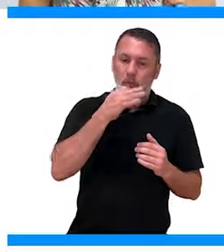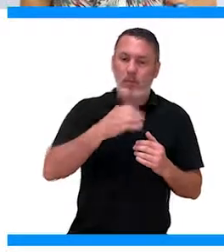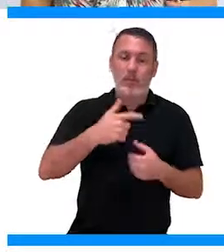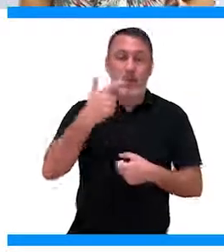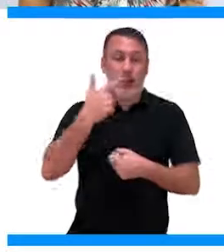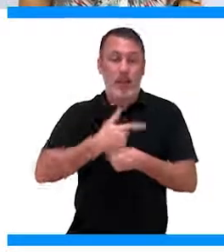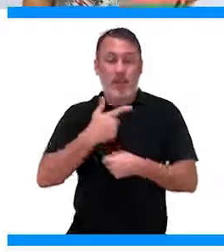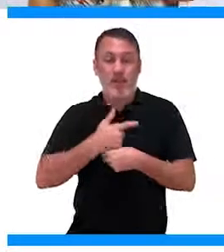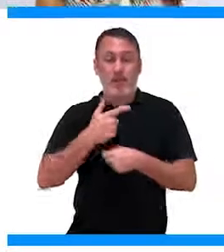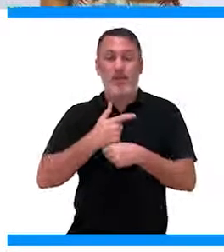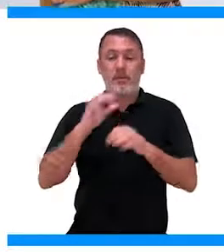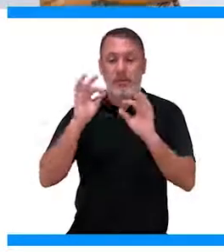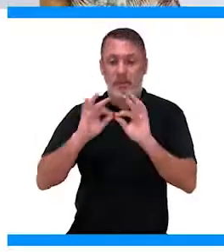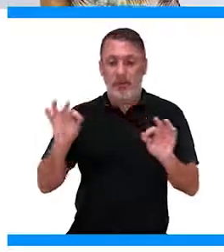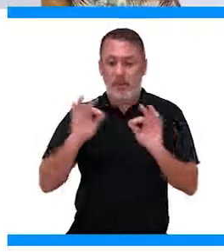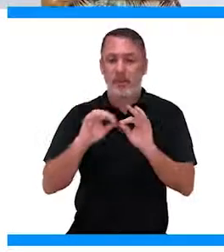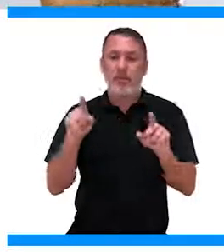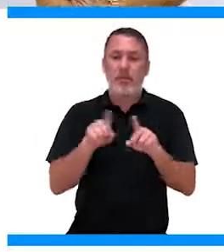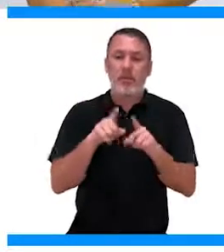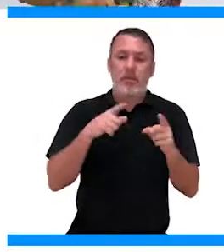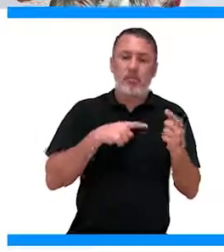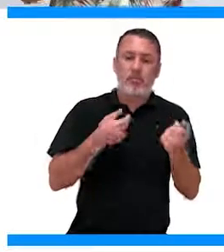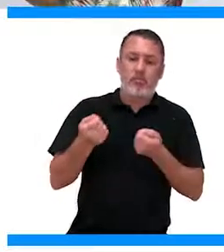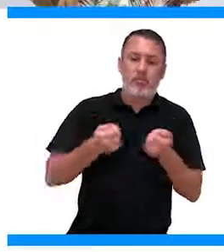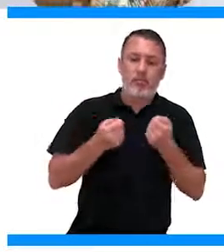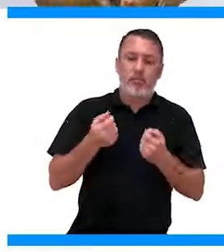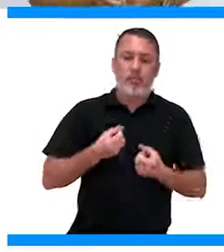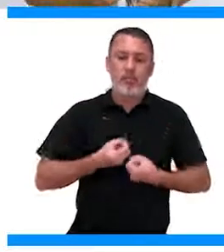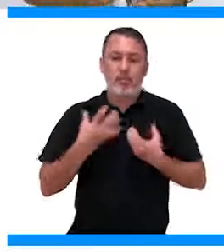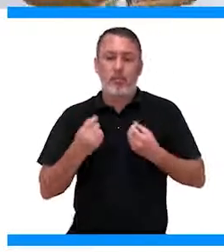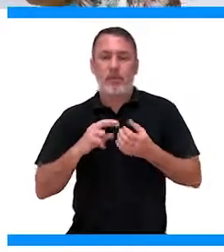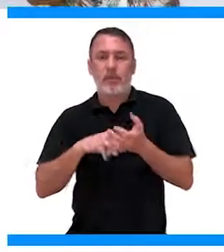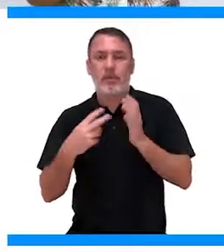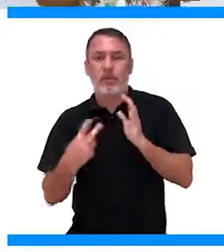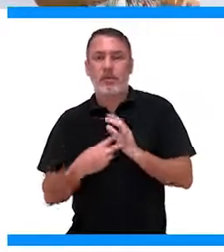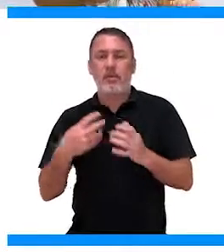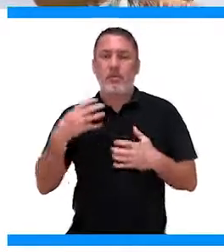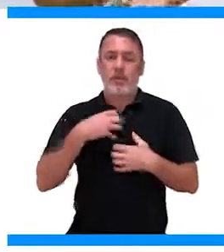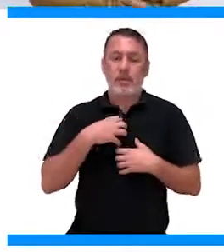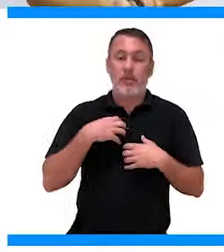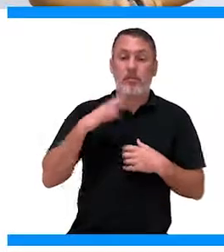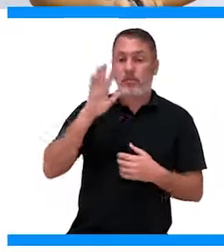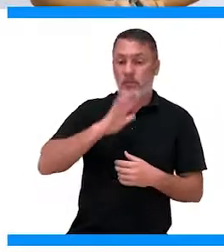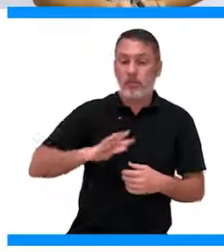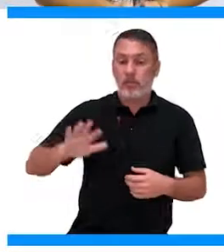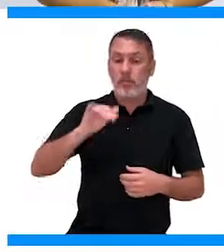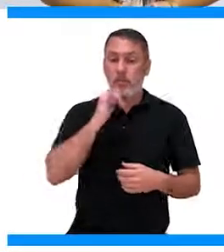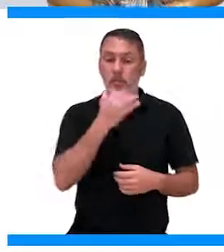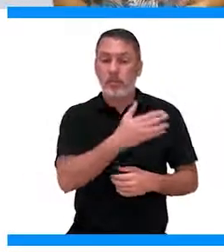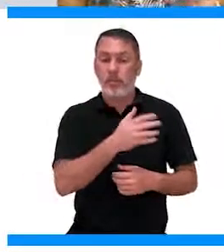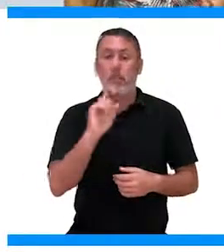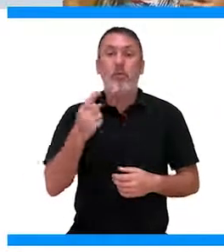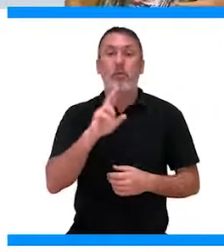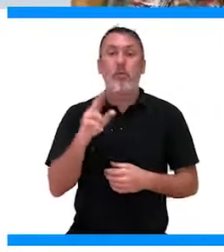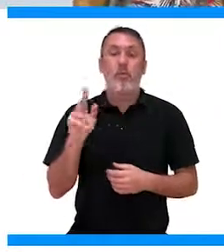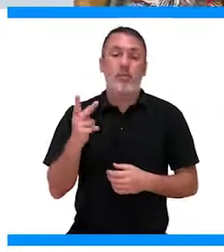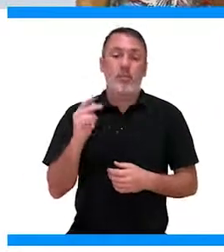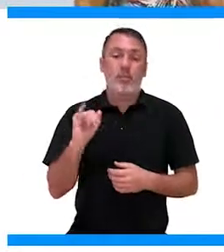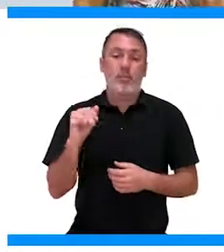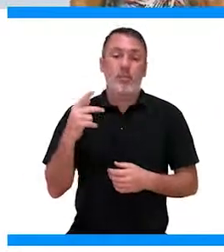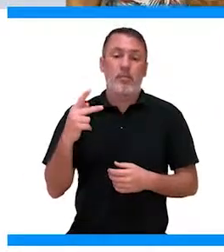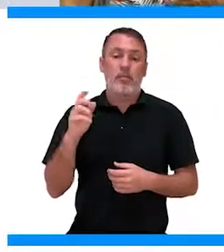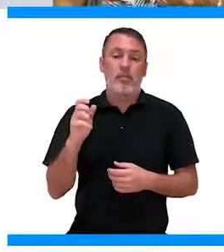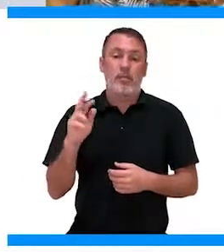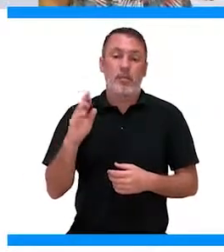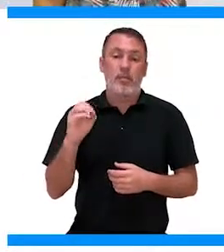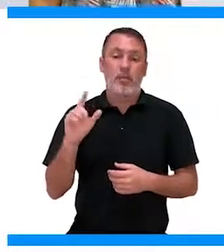sintático, né? E quando manipulamos os sentidos e expressões, nós criamos essa figura de pensamento. Primeiro a gente tem hipérbole,